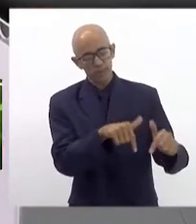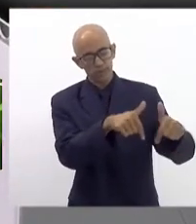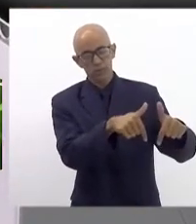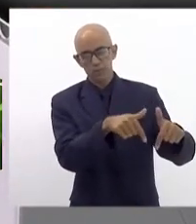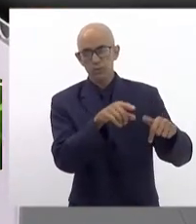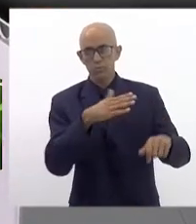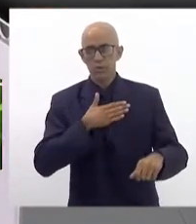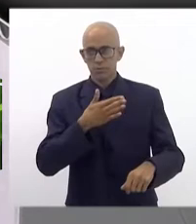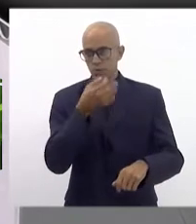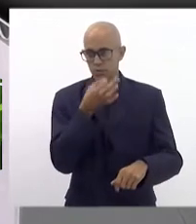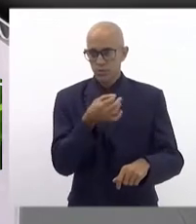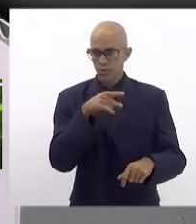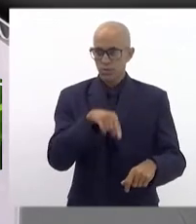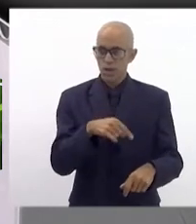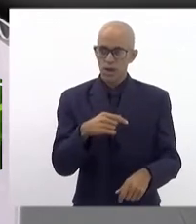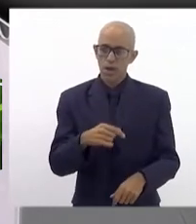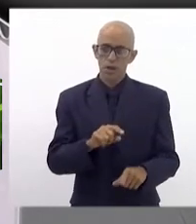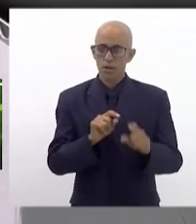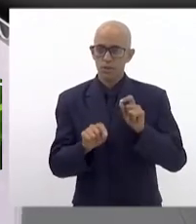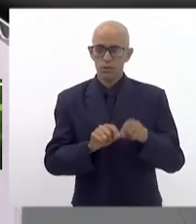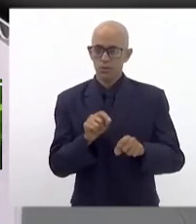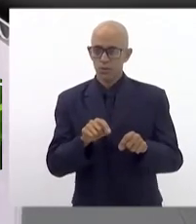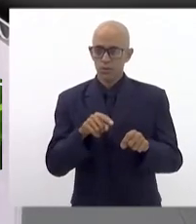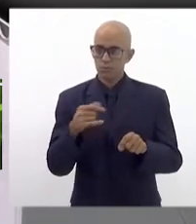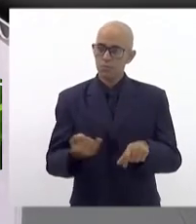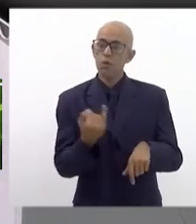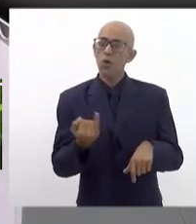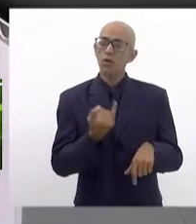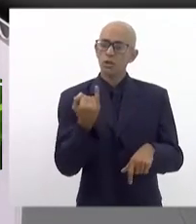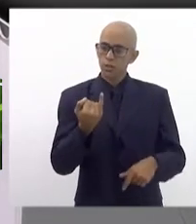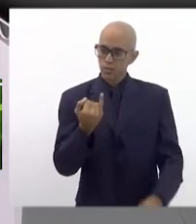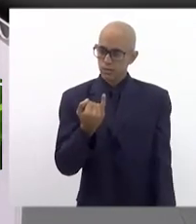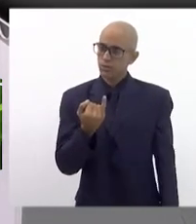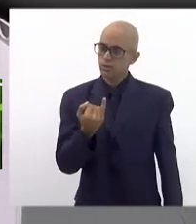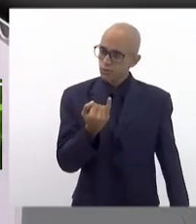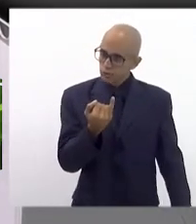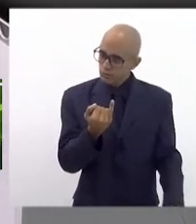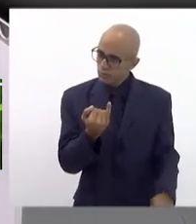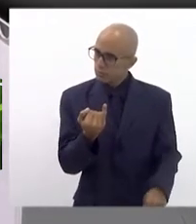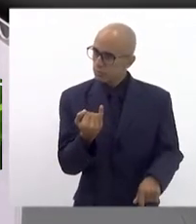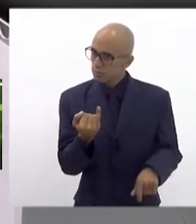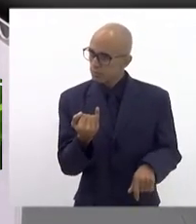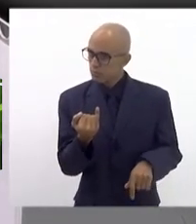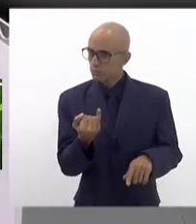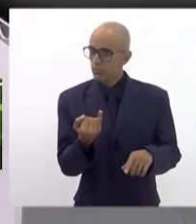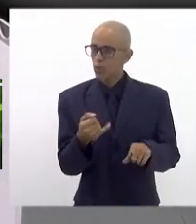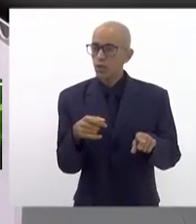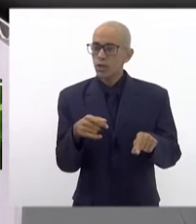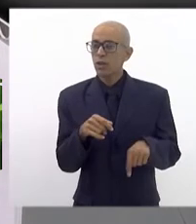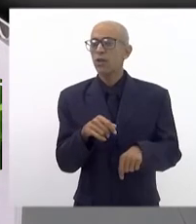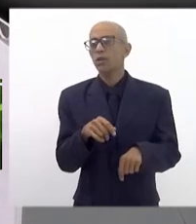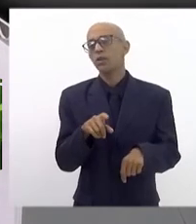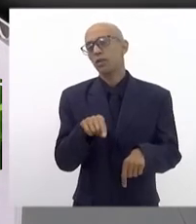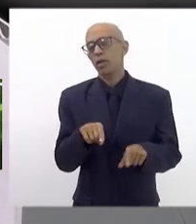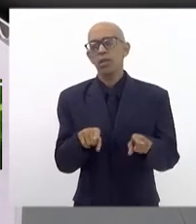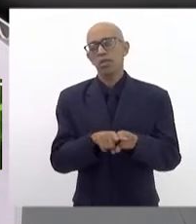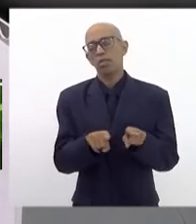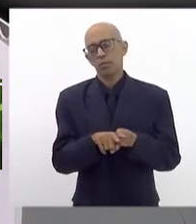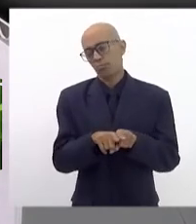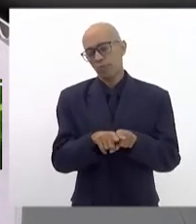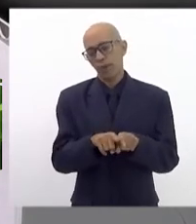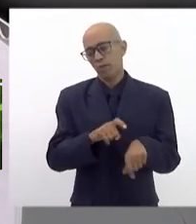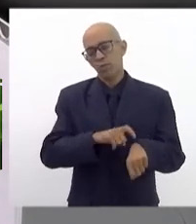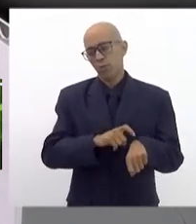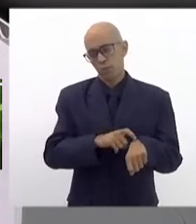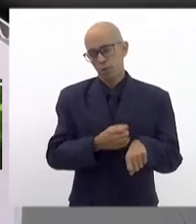uma iniciativa extremamente importante e que é, além do mais, oportuna, não é? Não